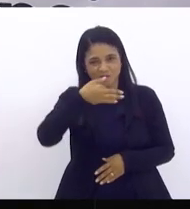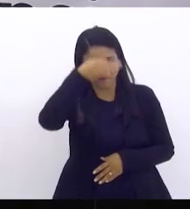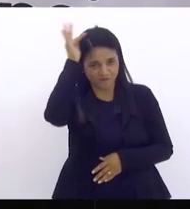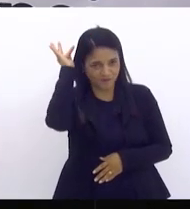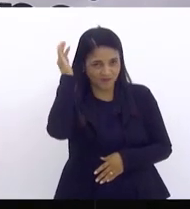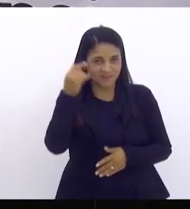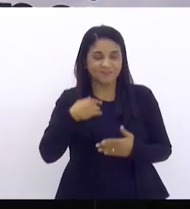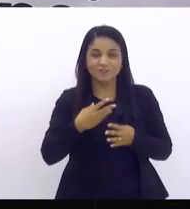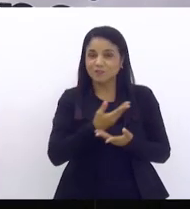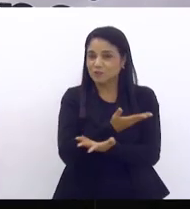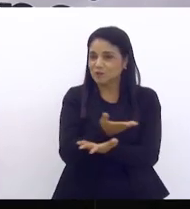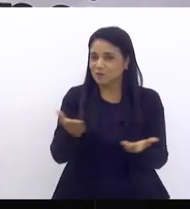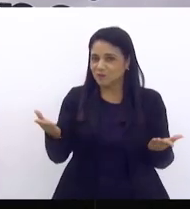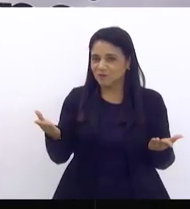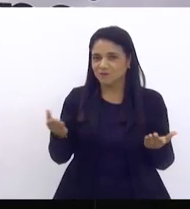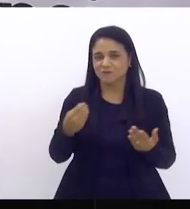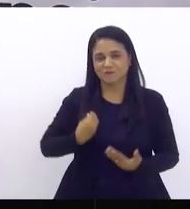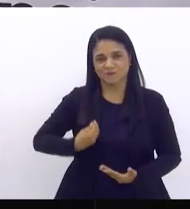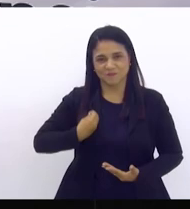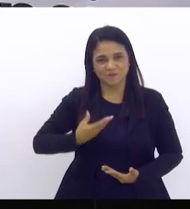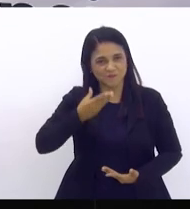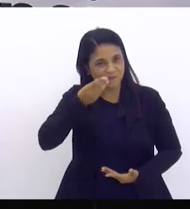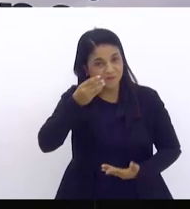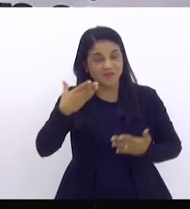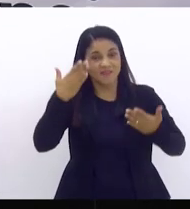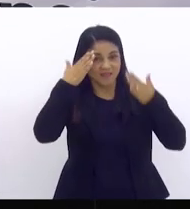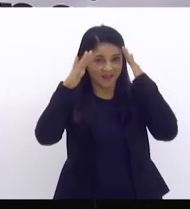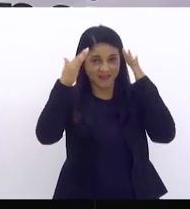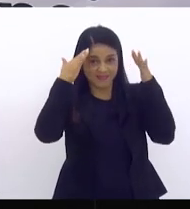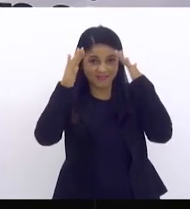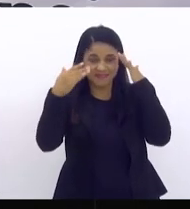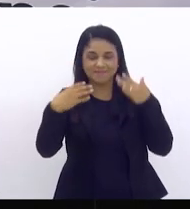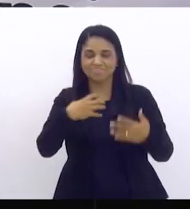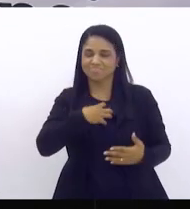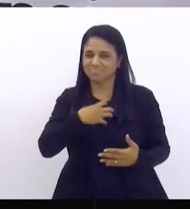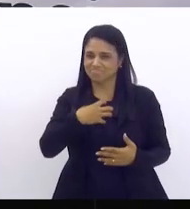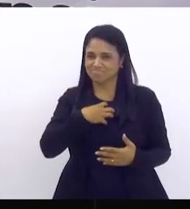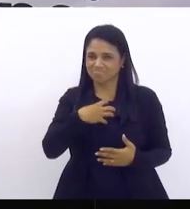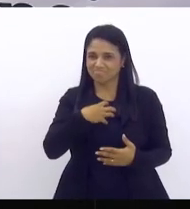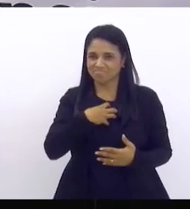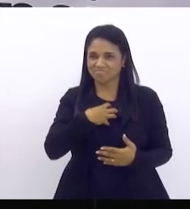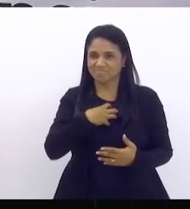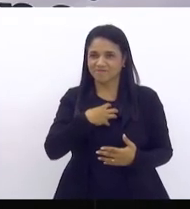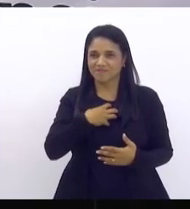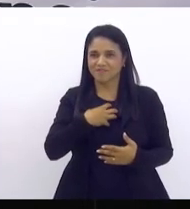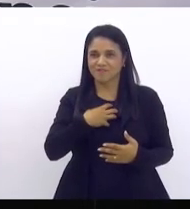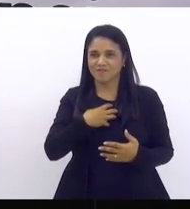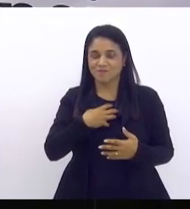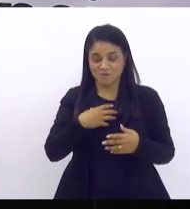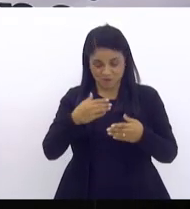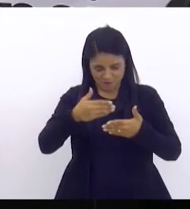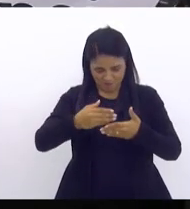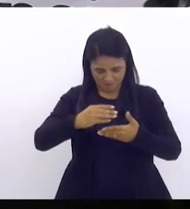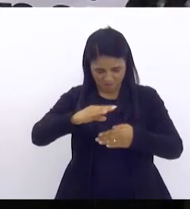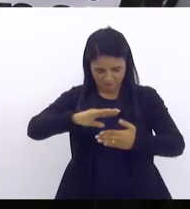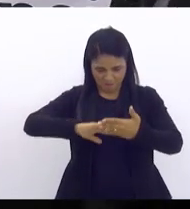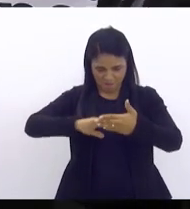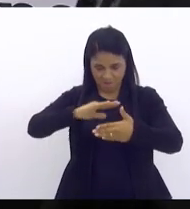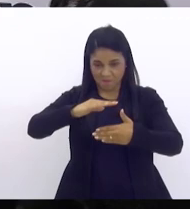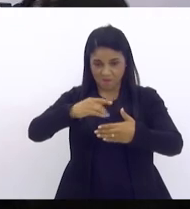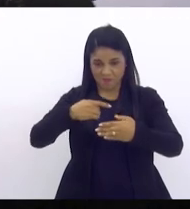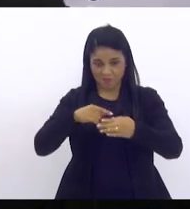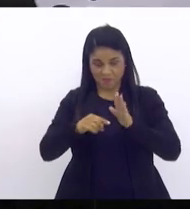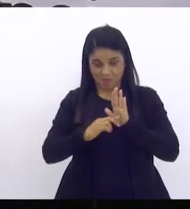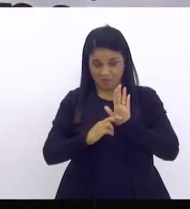todos os presentes. Uma alegria enorme estar aqui. olhar para essa placa que está aqui na minha frente, representando